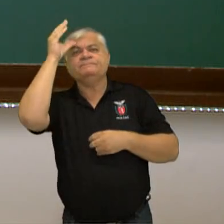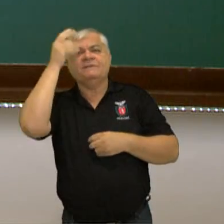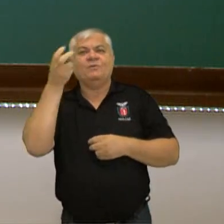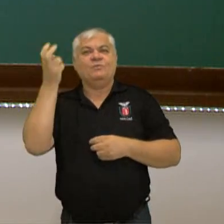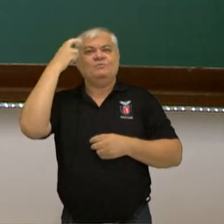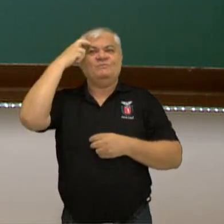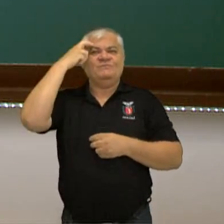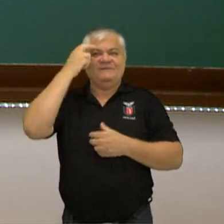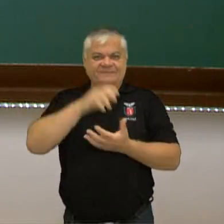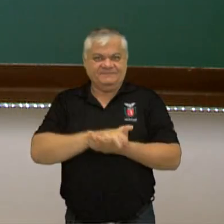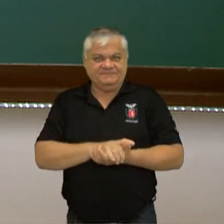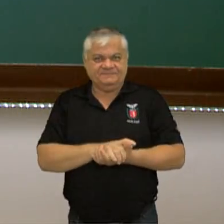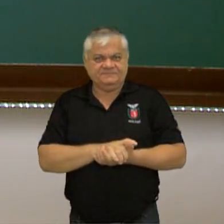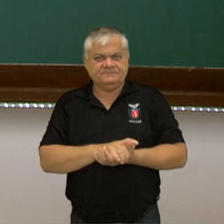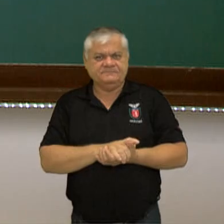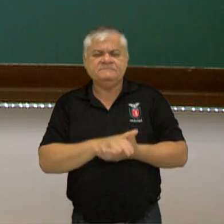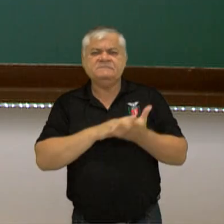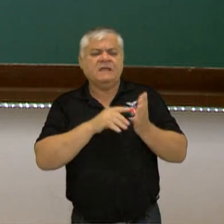elas tratavam?